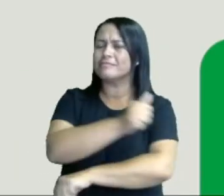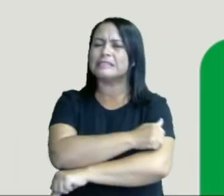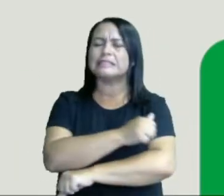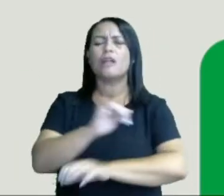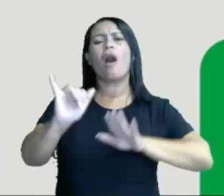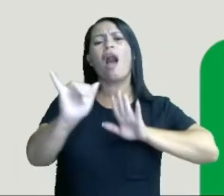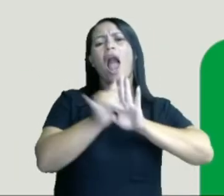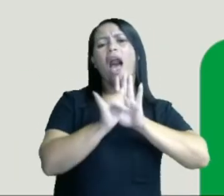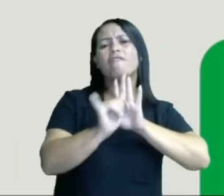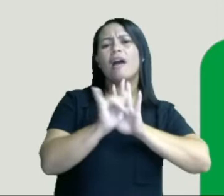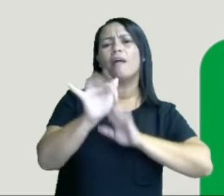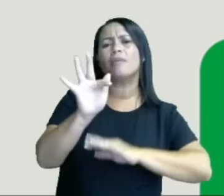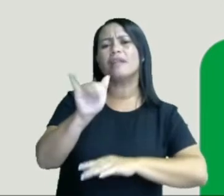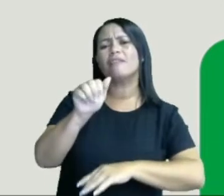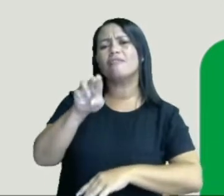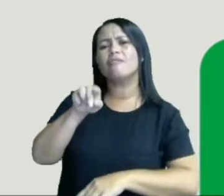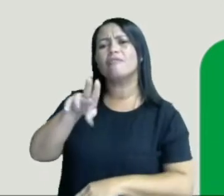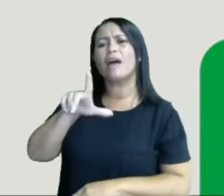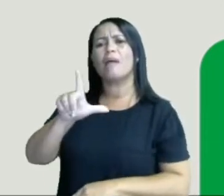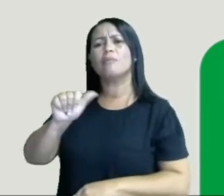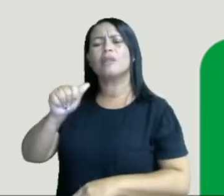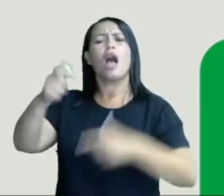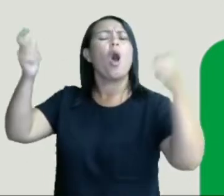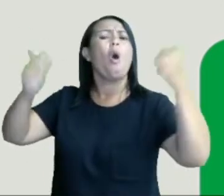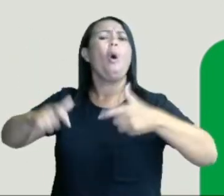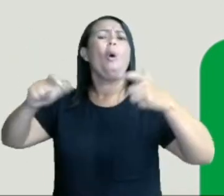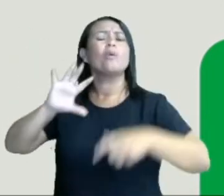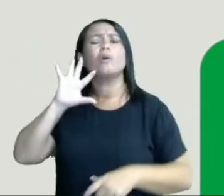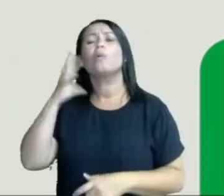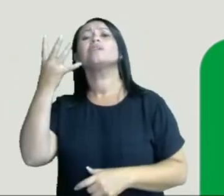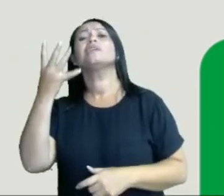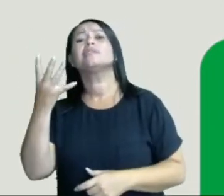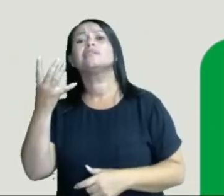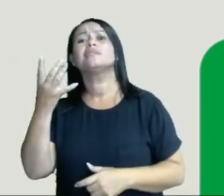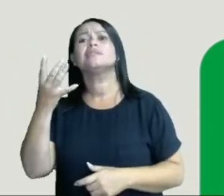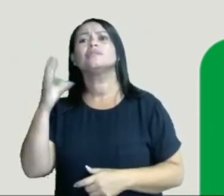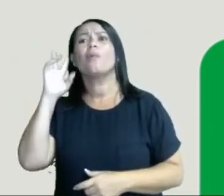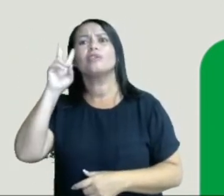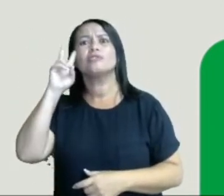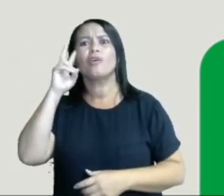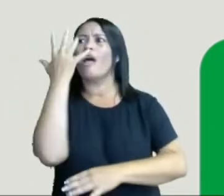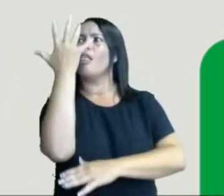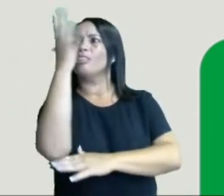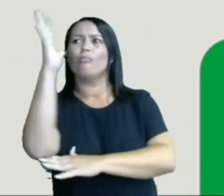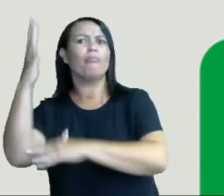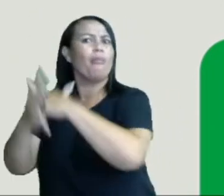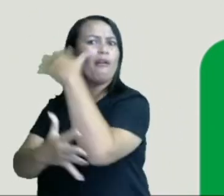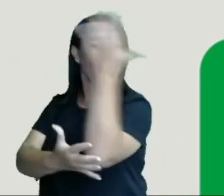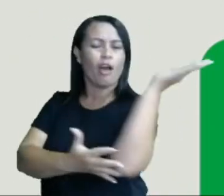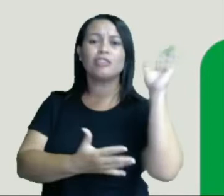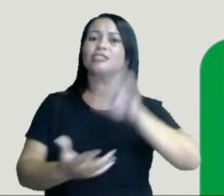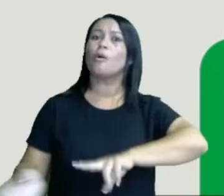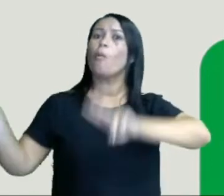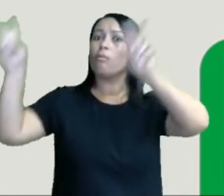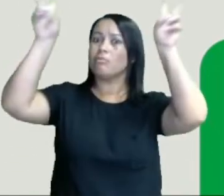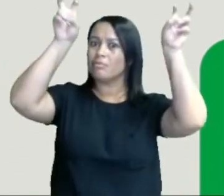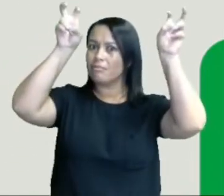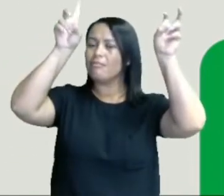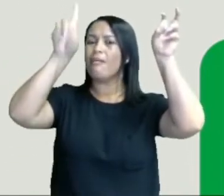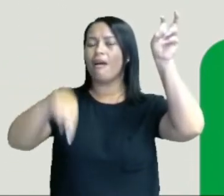Na fábula do André, onde ocorreu a história? Numa floresta. Então, o título da